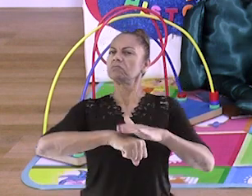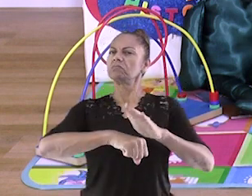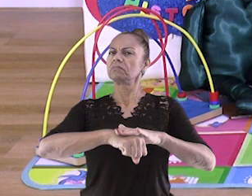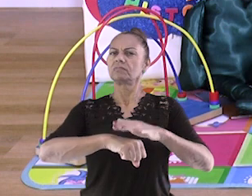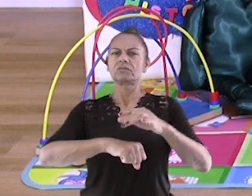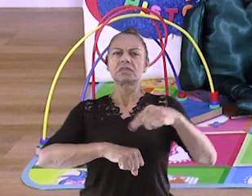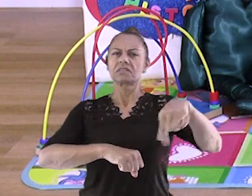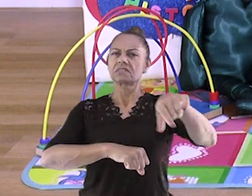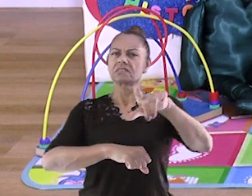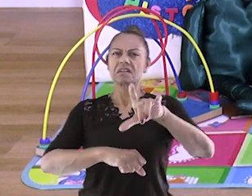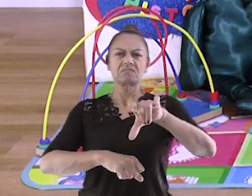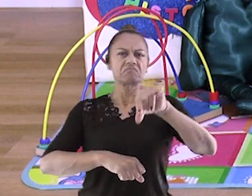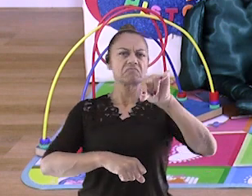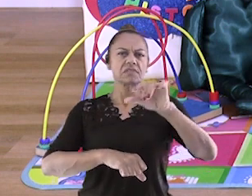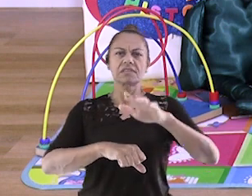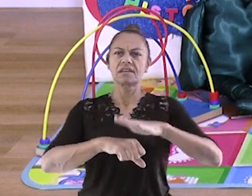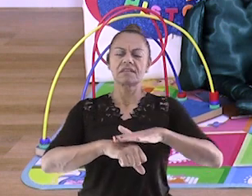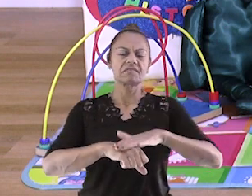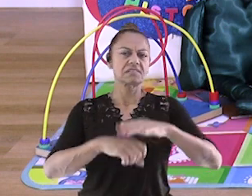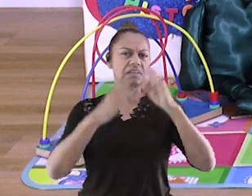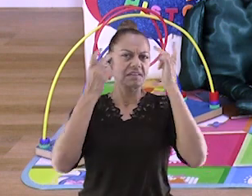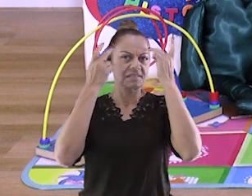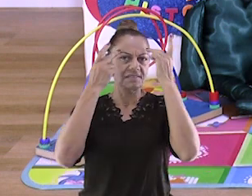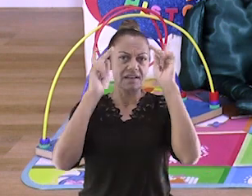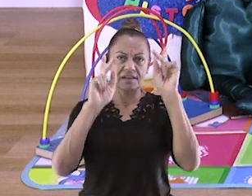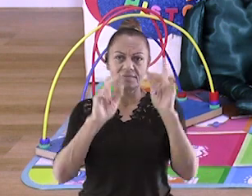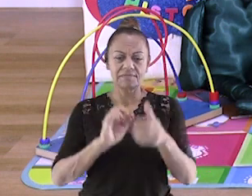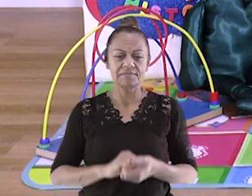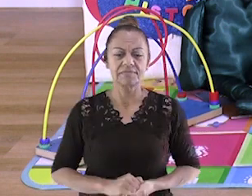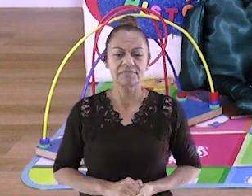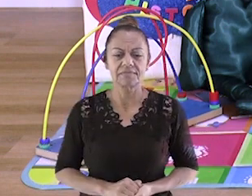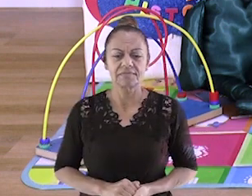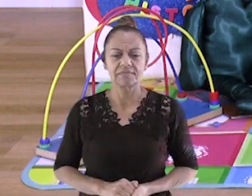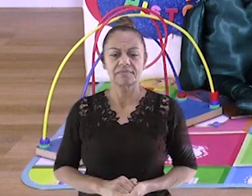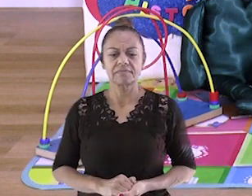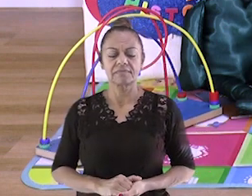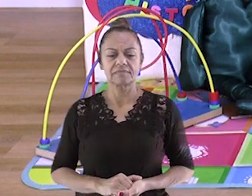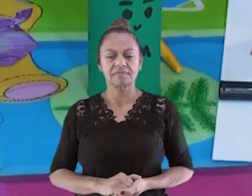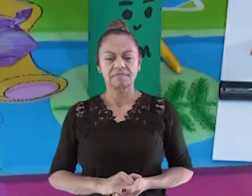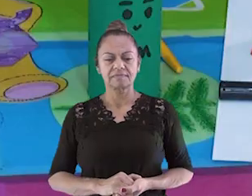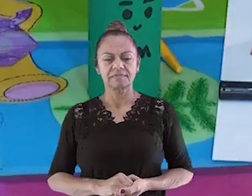beleléu. O monstrinho pode ser do jeito que você achar melhor.